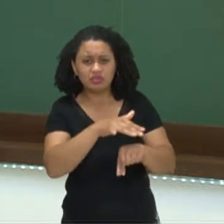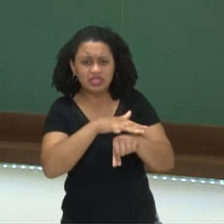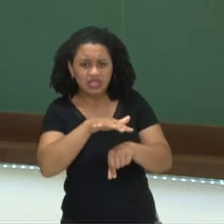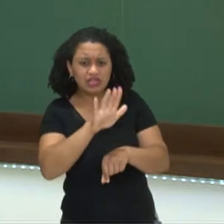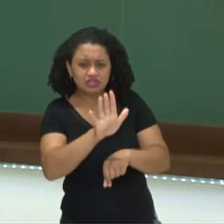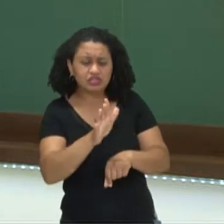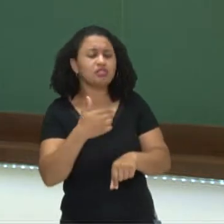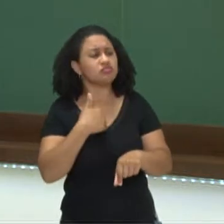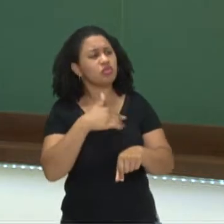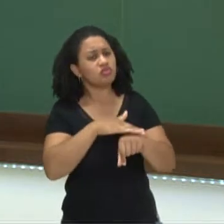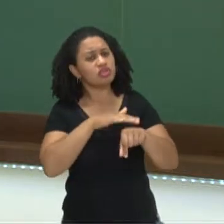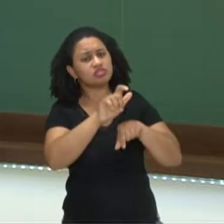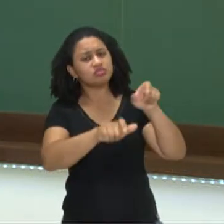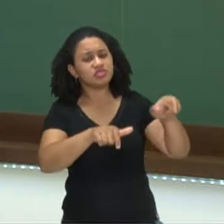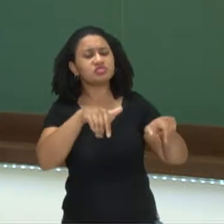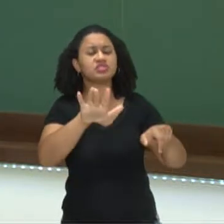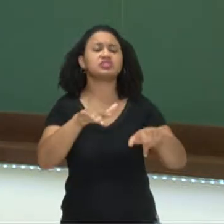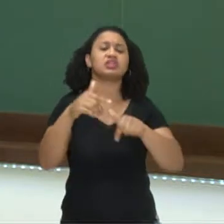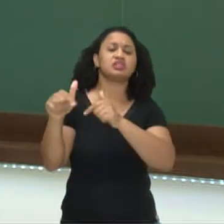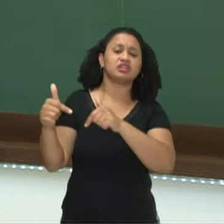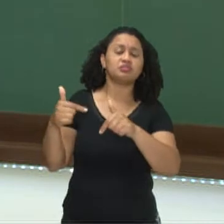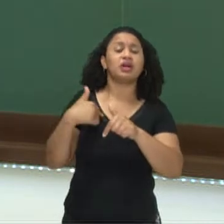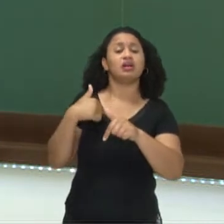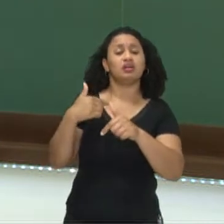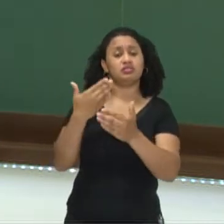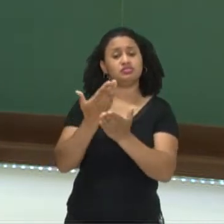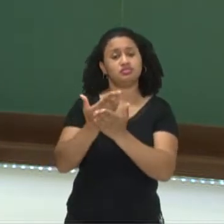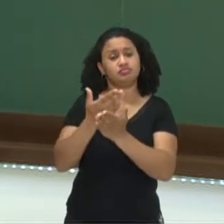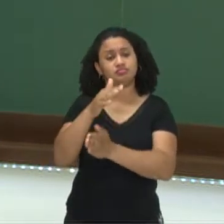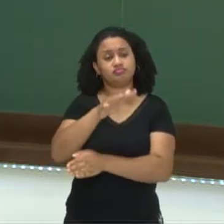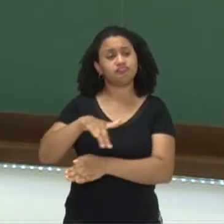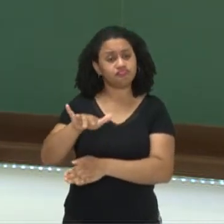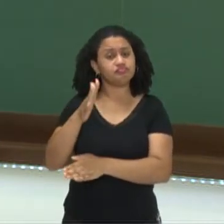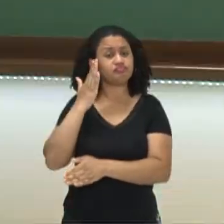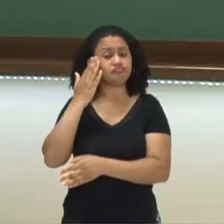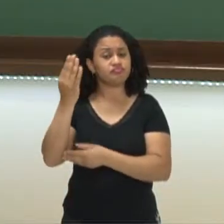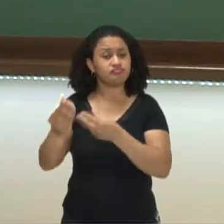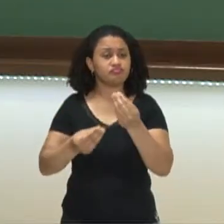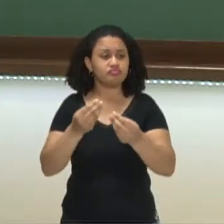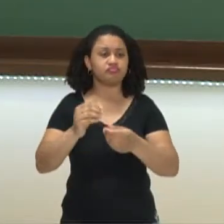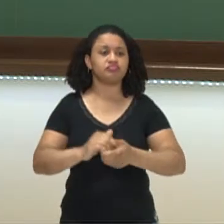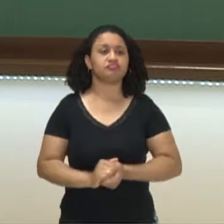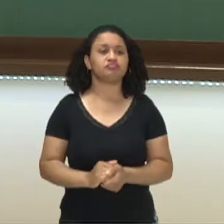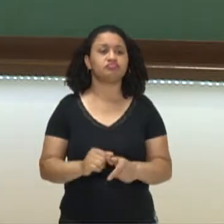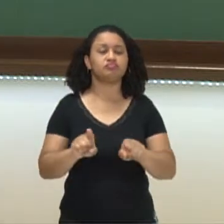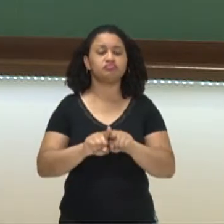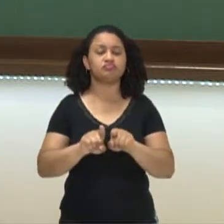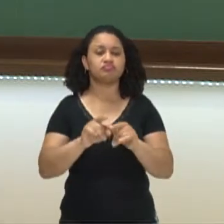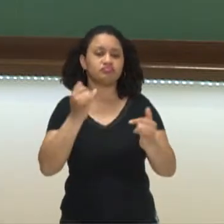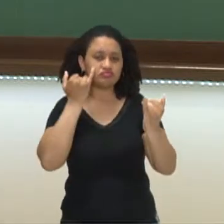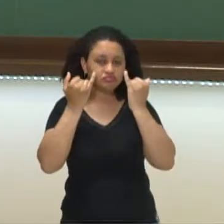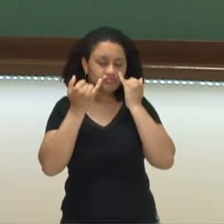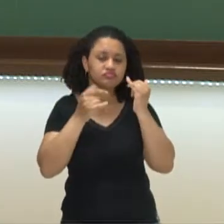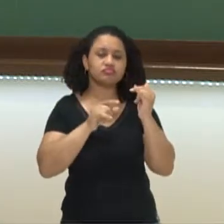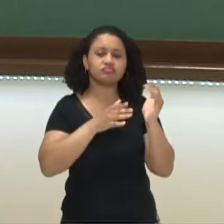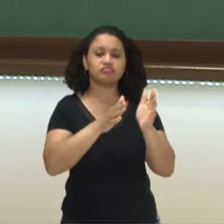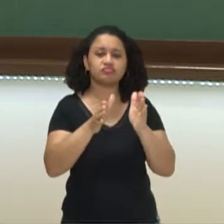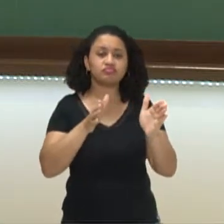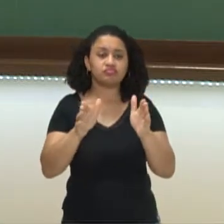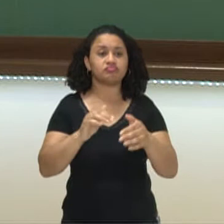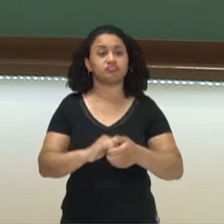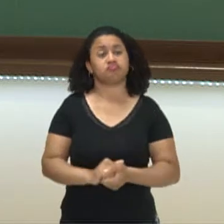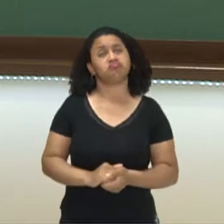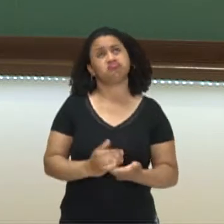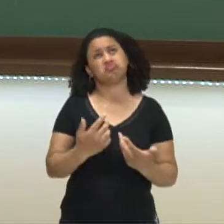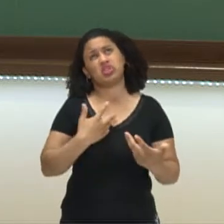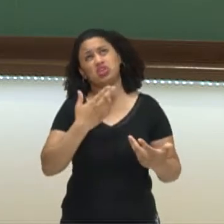que já trabalham, que estudaram nessa área para saber como é. Ainda, faça um cruzamento de informações. prefiro